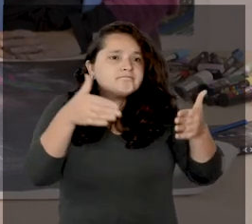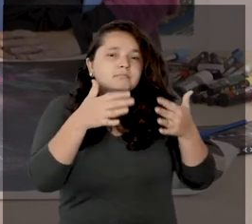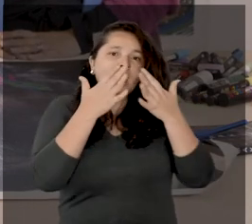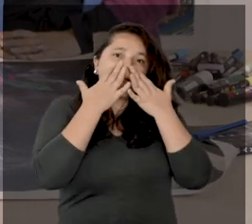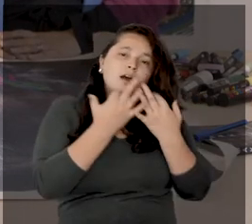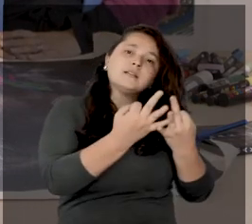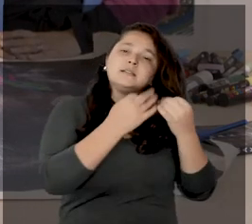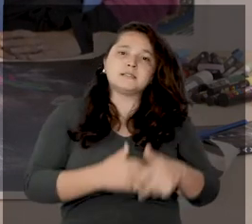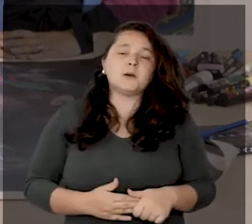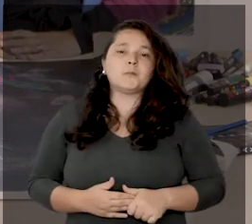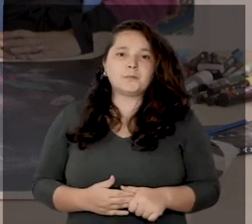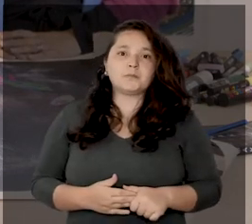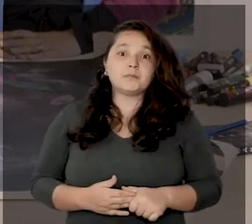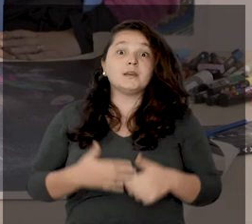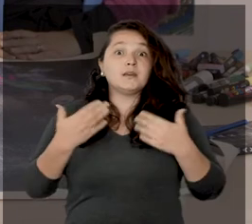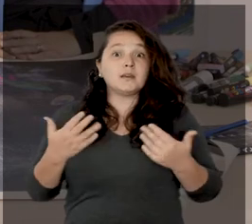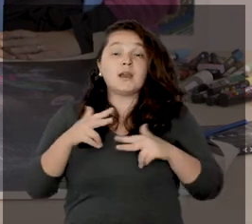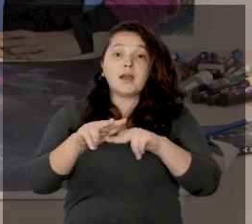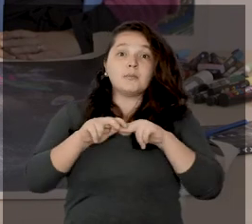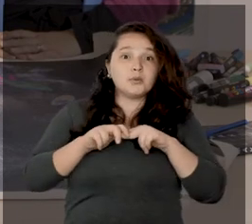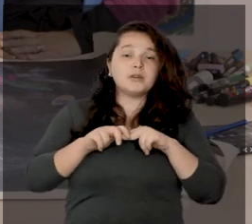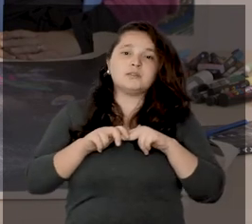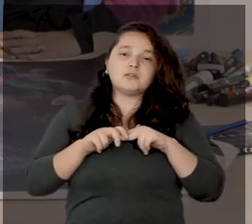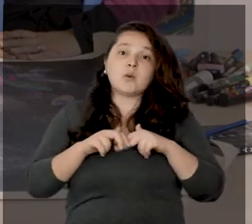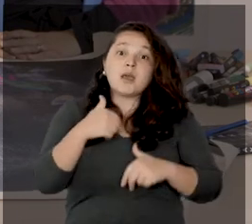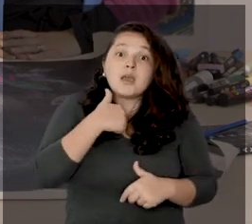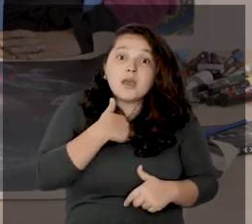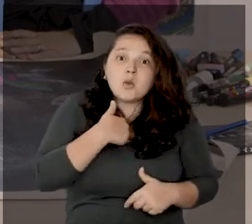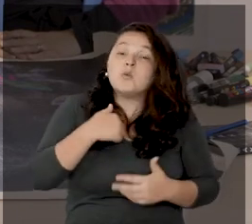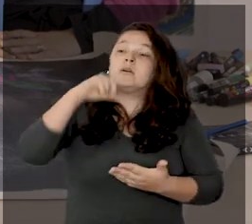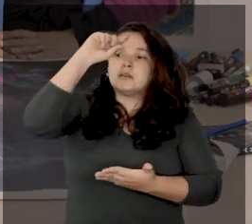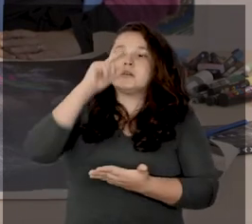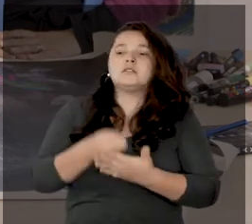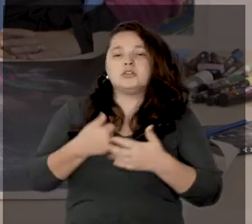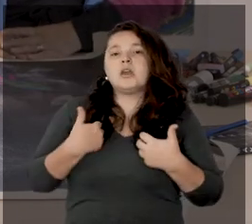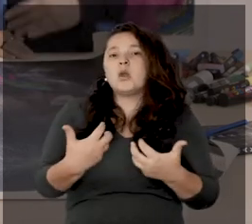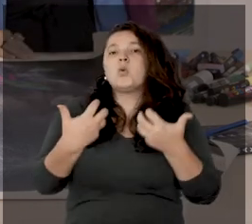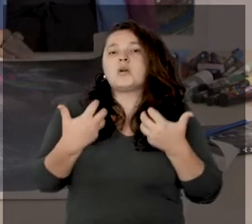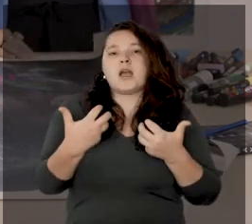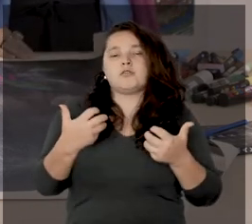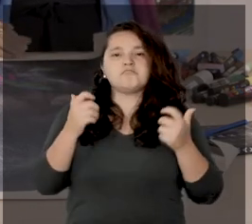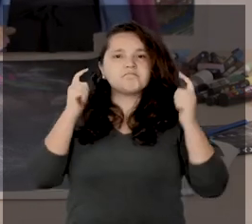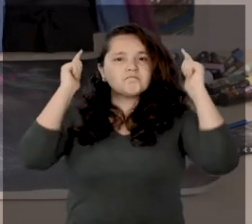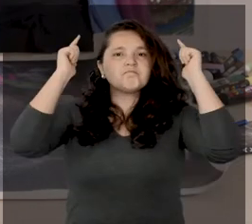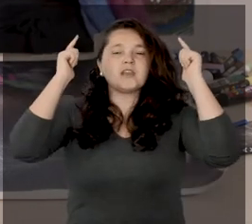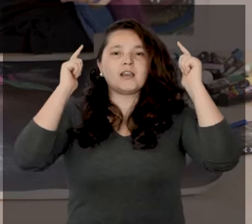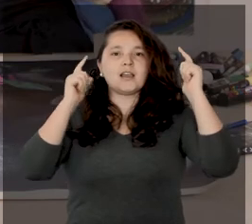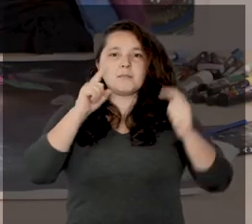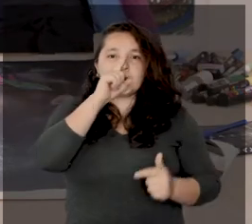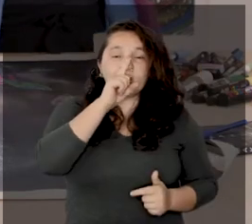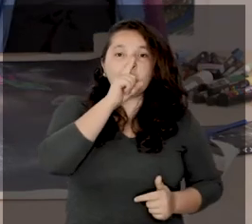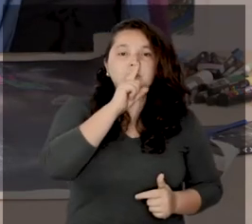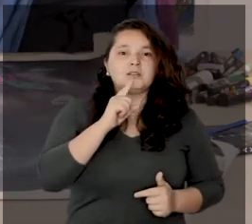que eu decidi mesmo mergulhar nessa aventura perigosa até, né, de performar essa questão toda, de